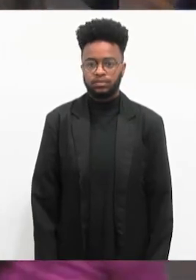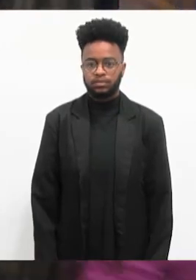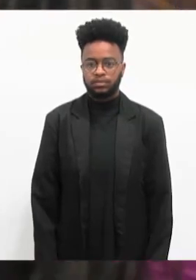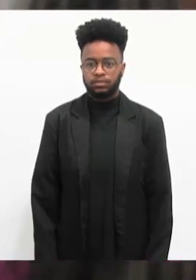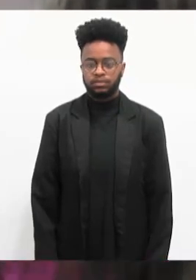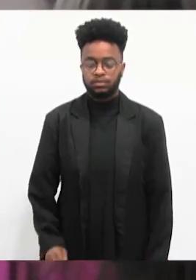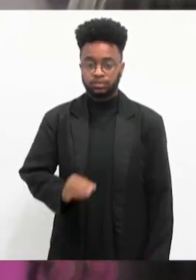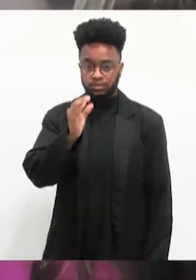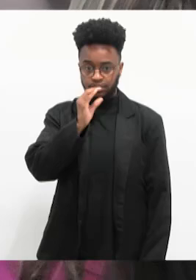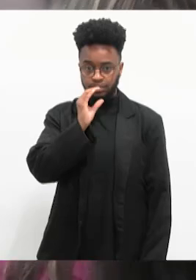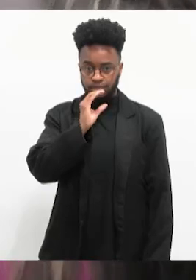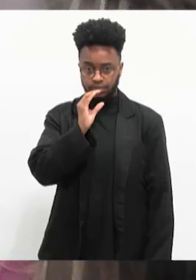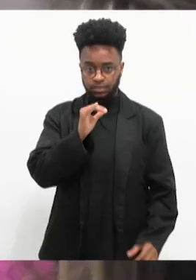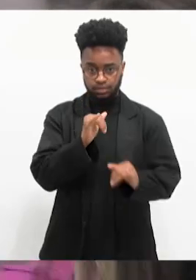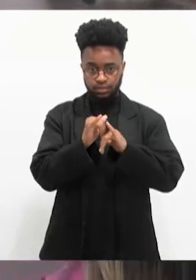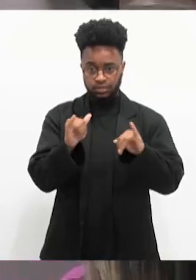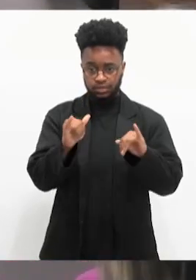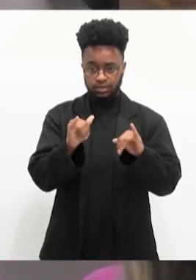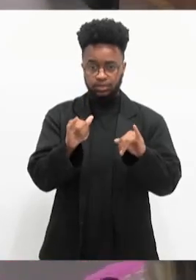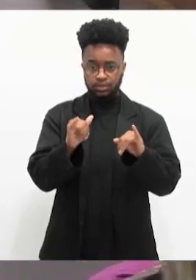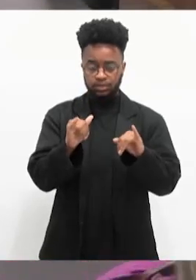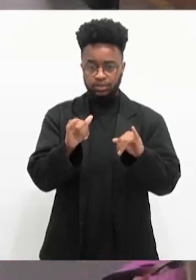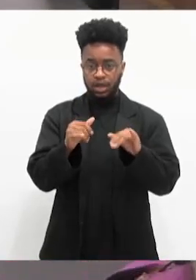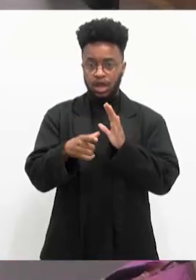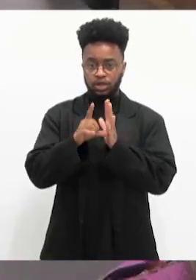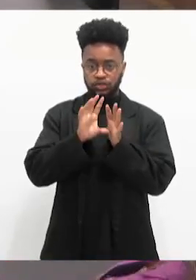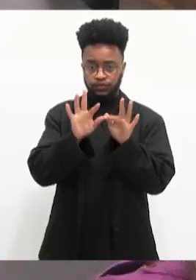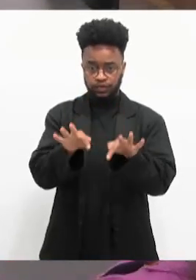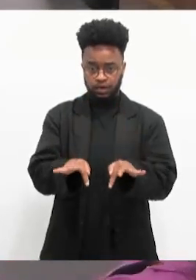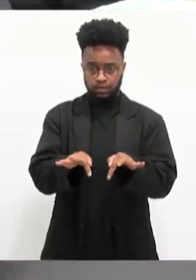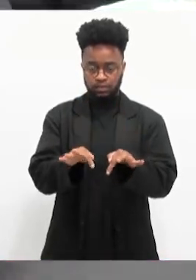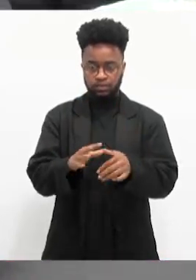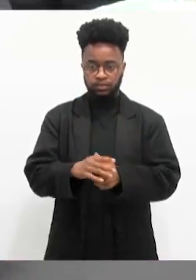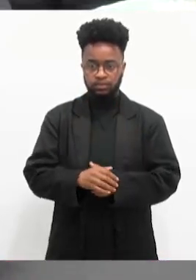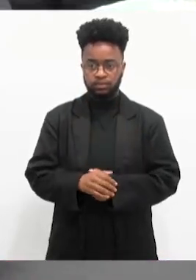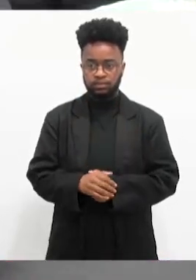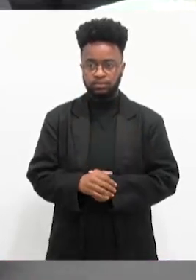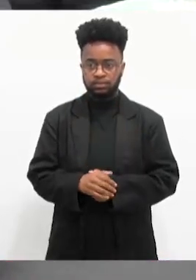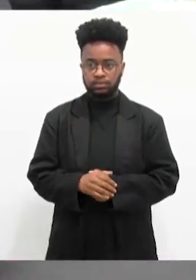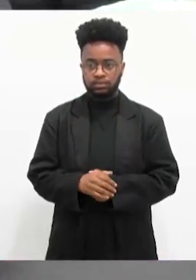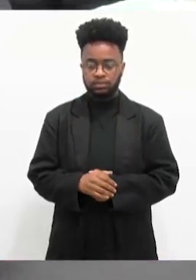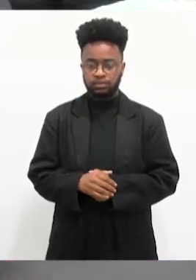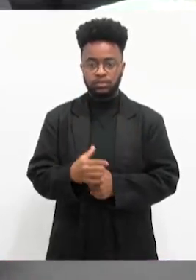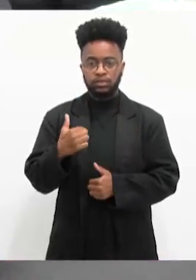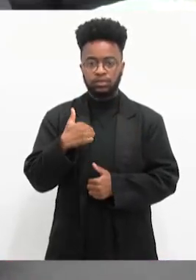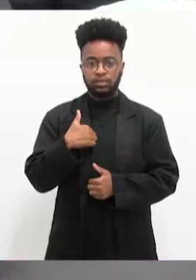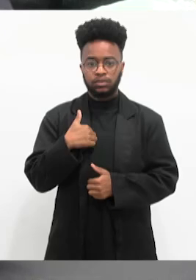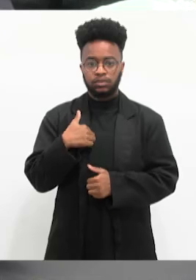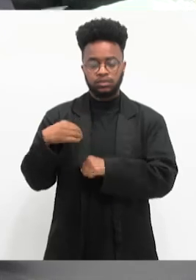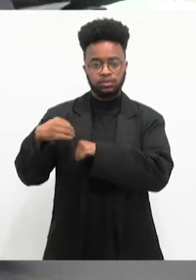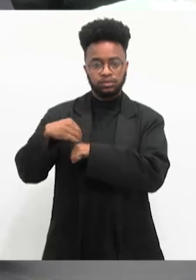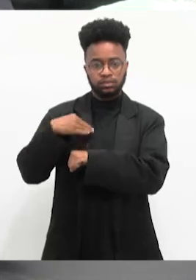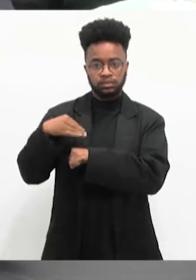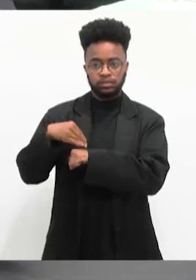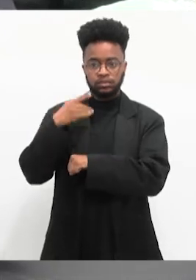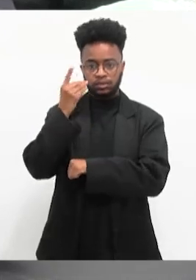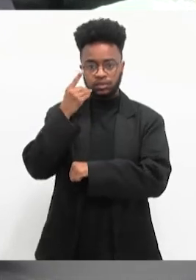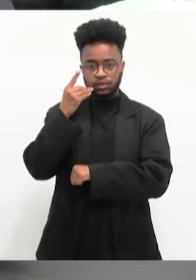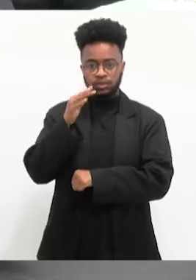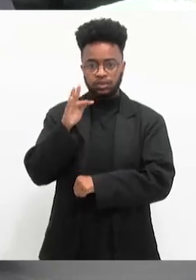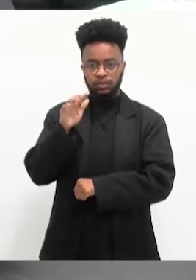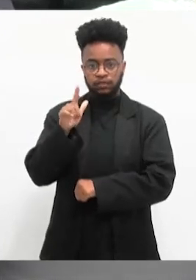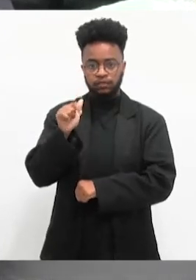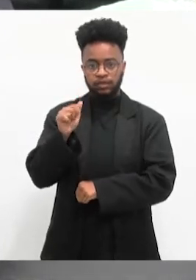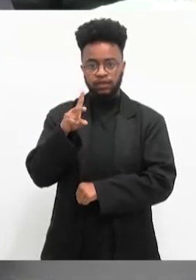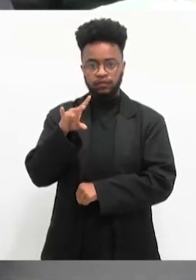Rapidamente, chamando rapidamente, antes de terminar os trabalhos à ordem, acabei de receber informação que o deputado Flávio Serafini